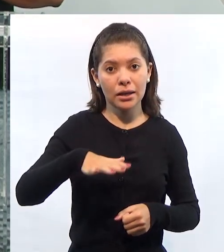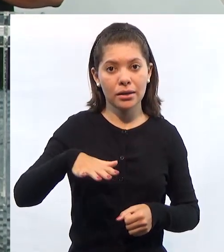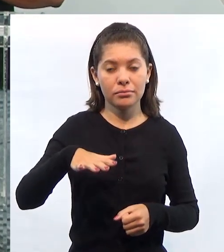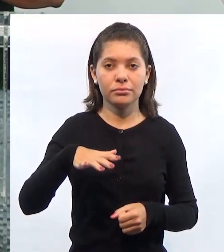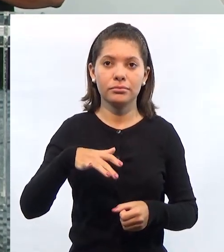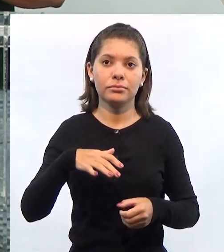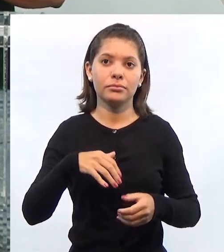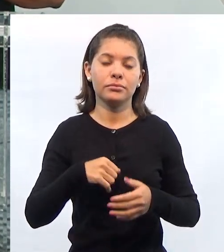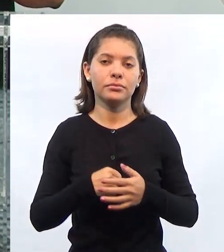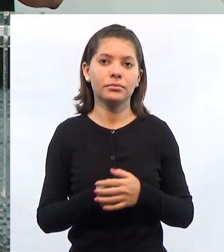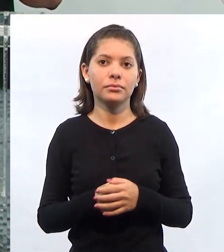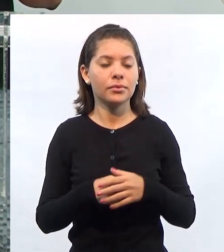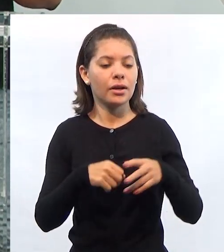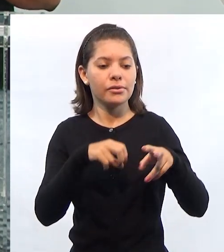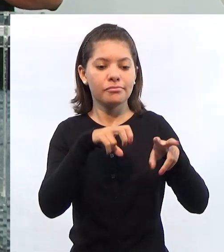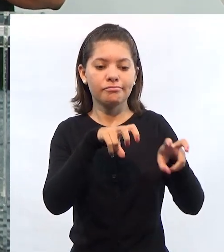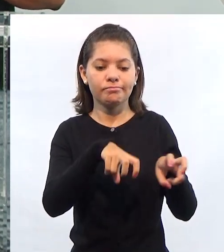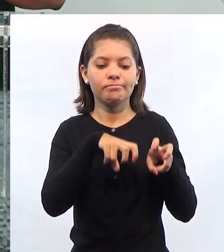agrícola.